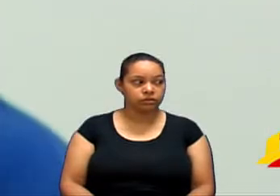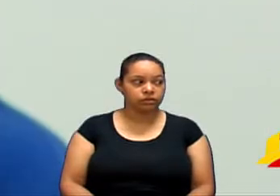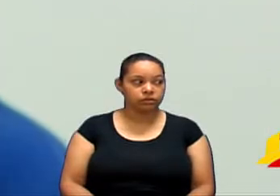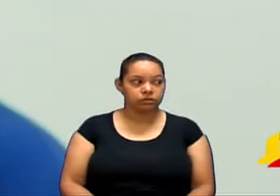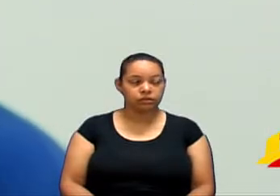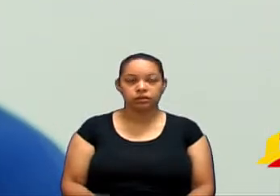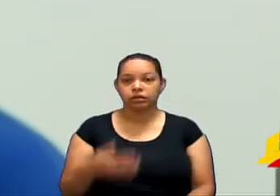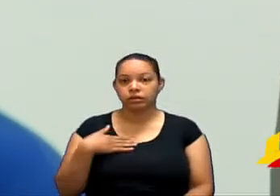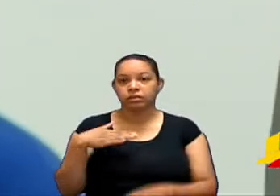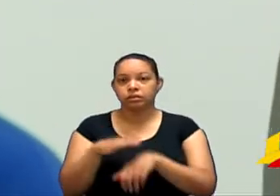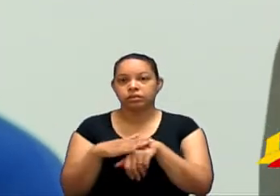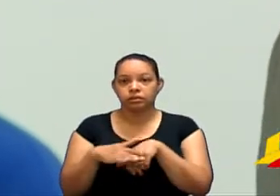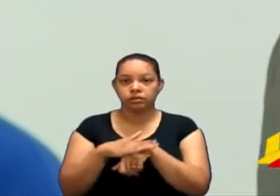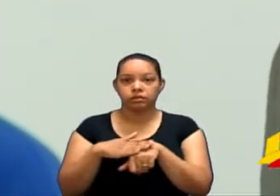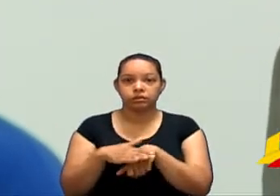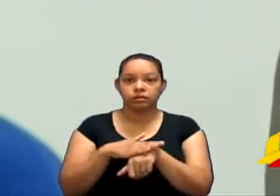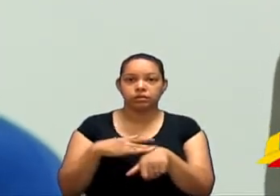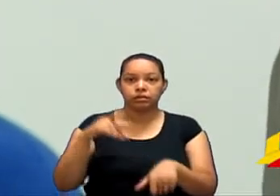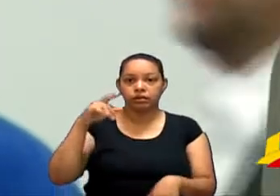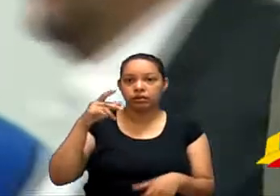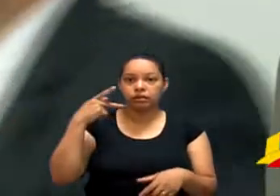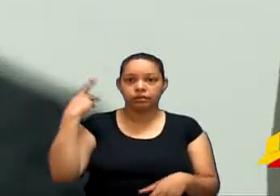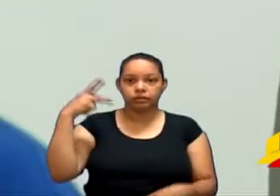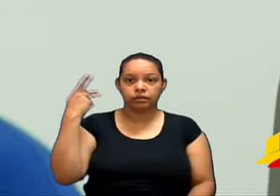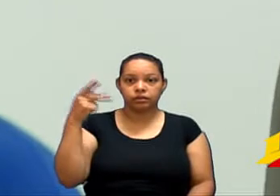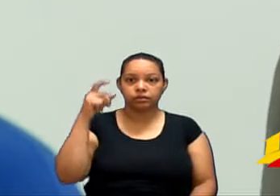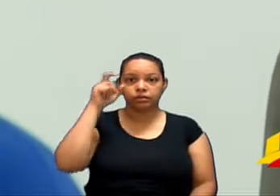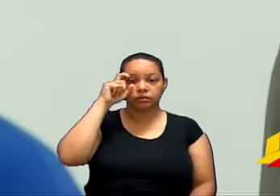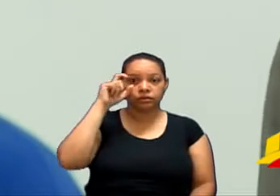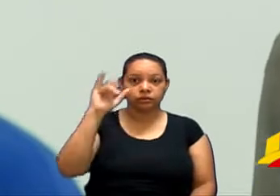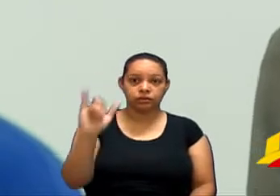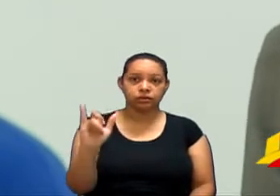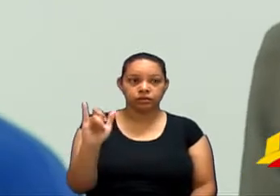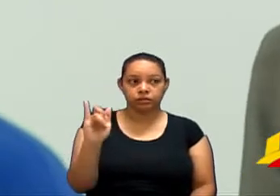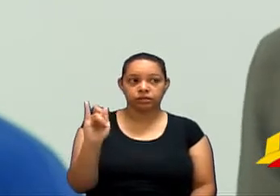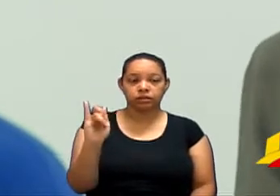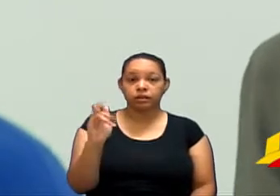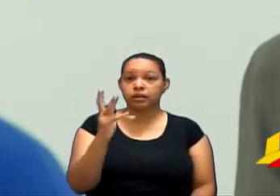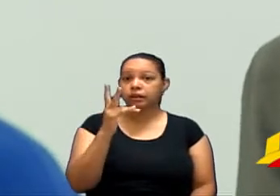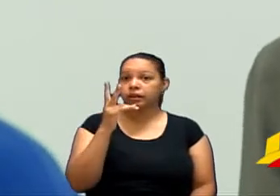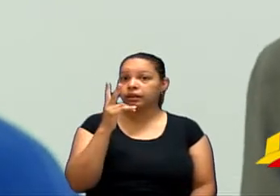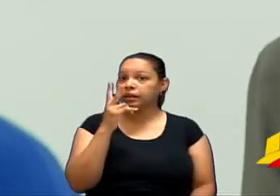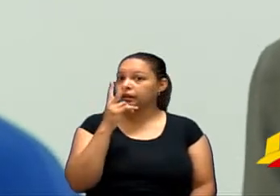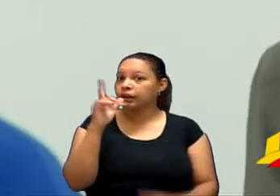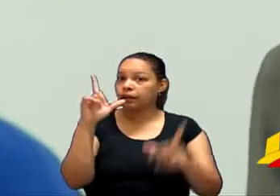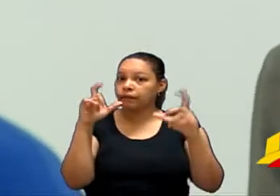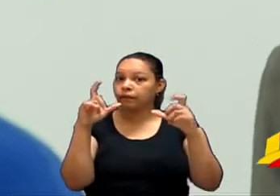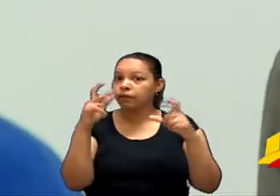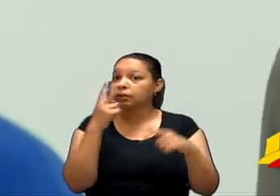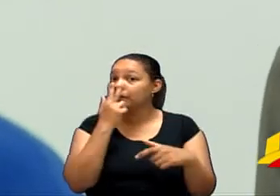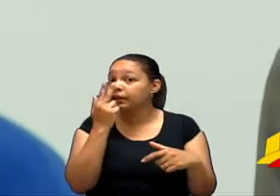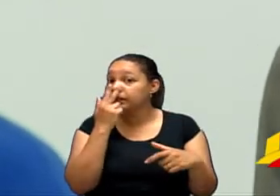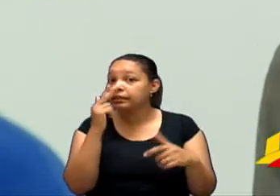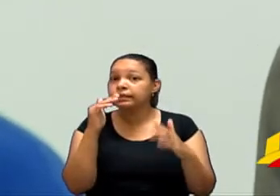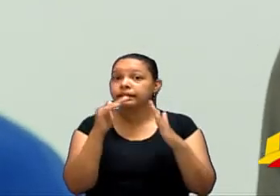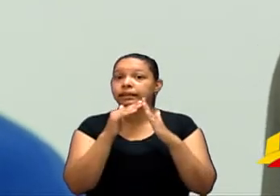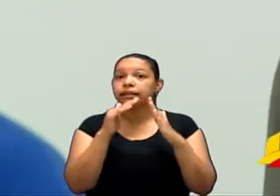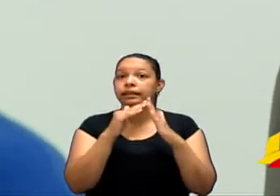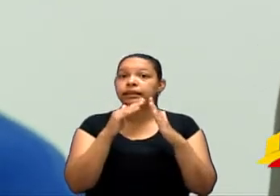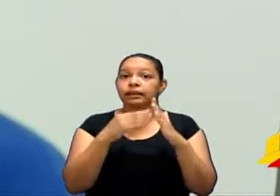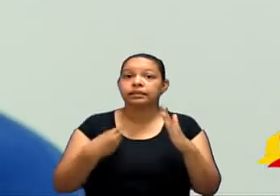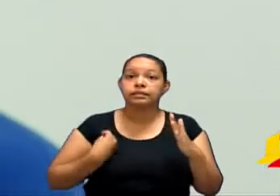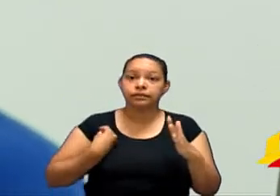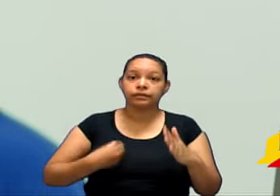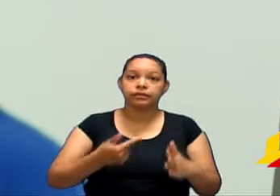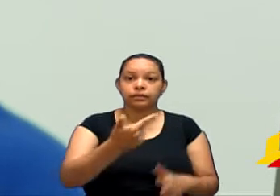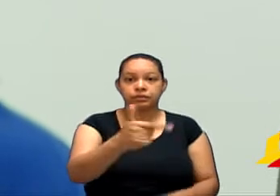eu fui conversar com a vereadora Iara aqui e ela falou que as fotos estavam aparentando não ter pessoas mas só para conhecimento de